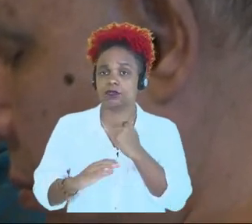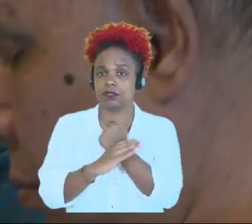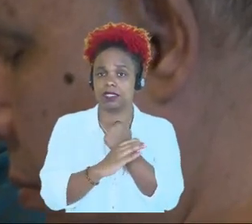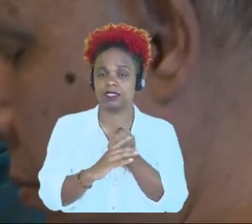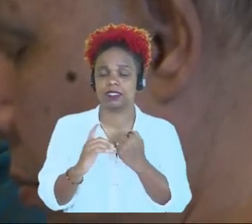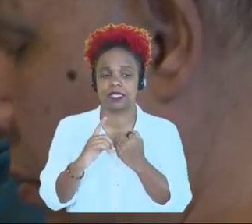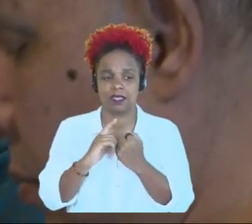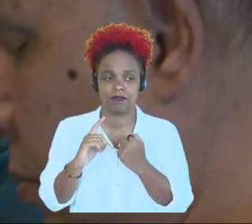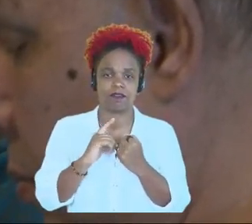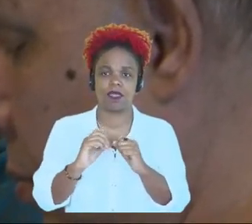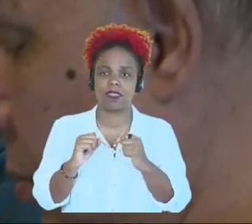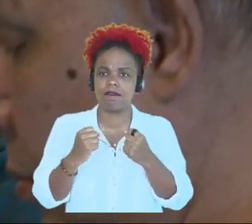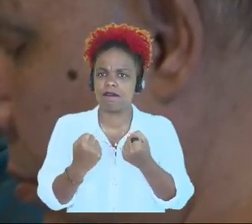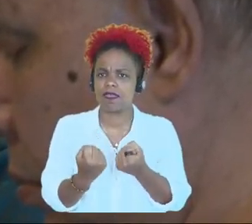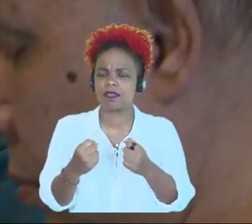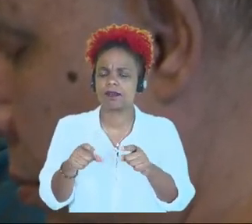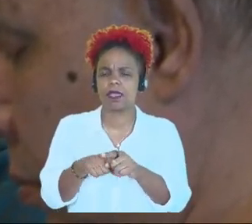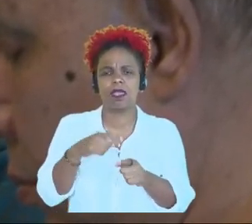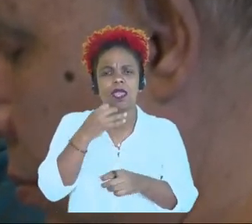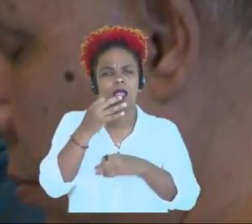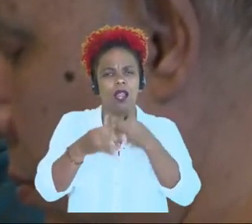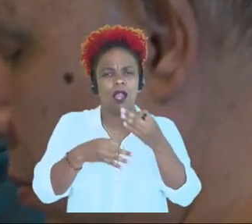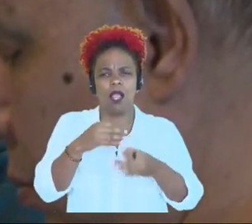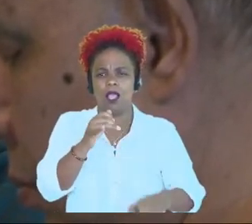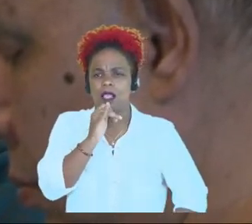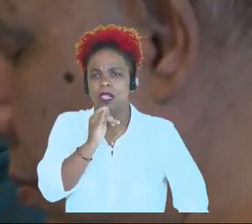segurança e defesa. O que vocês sugeririam, assim, tipo,